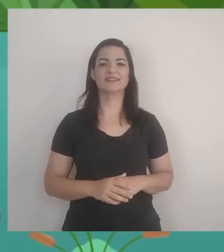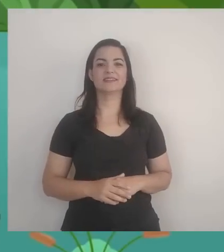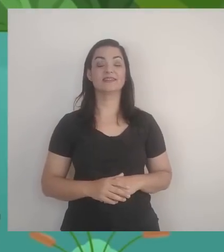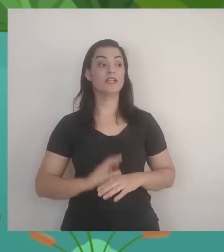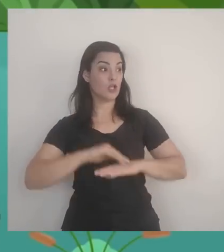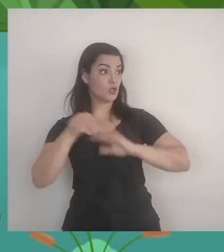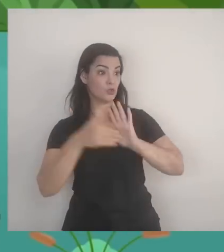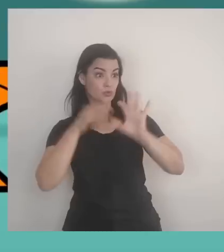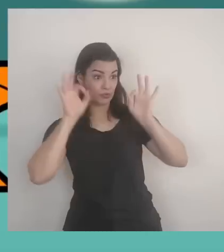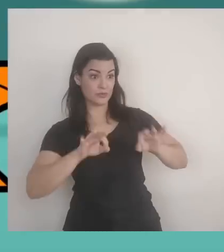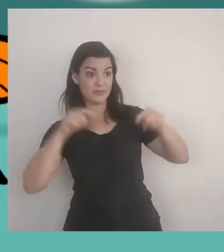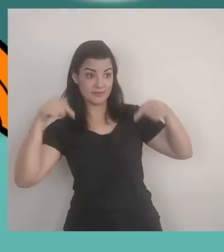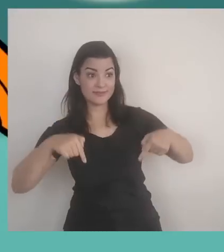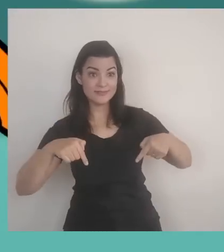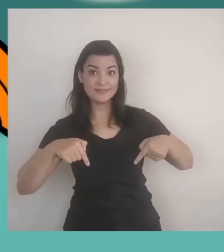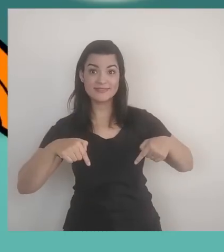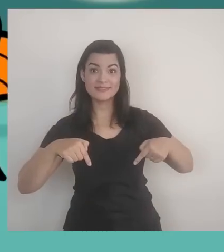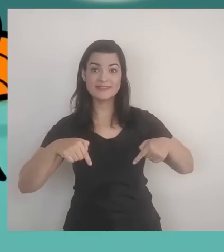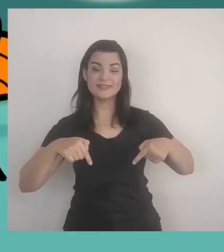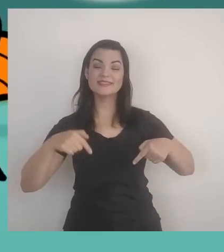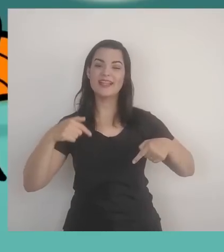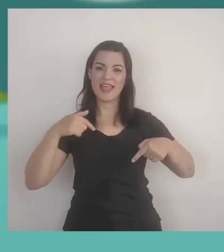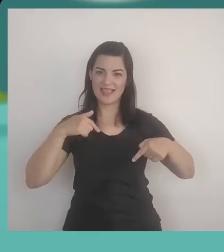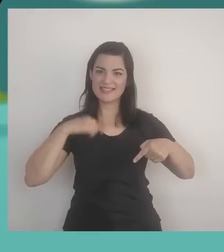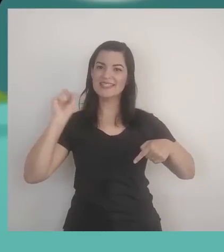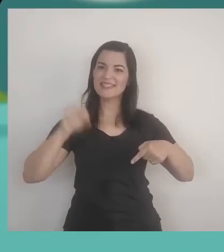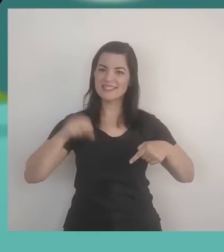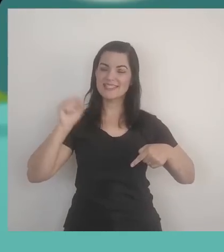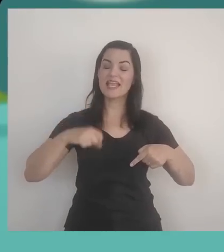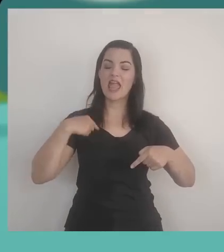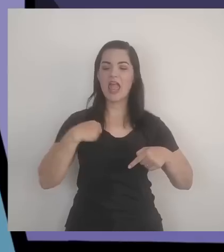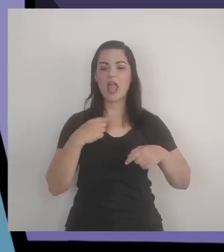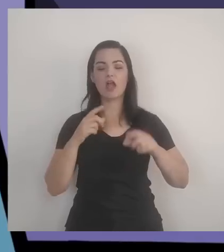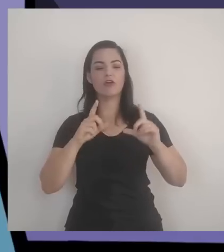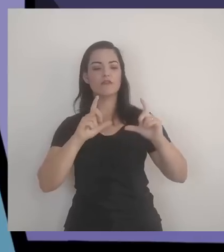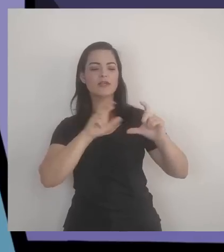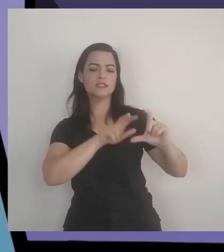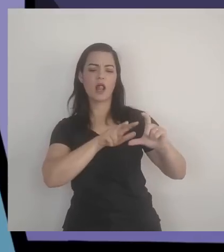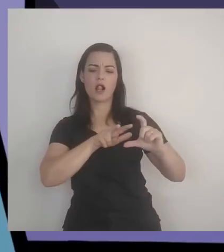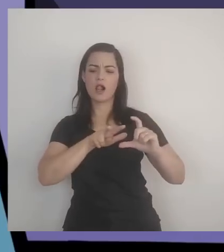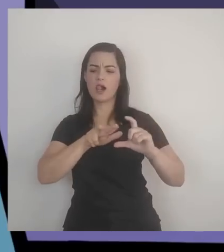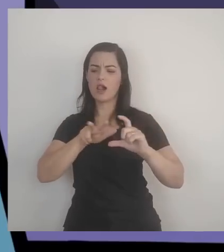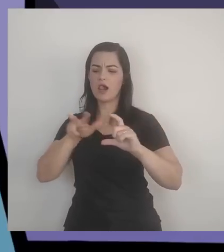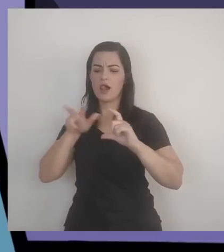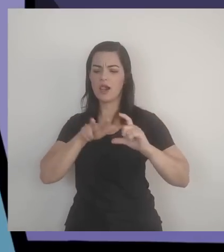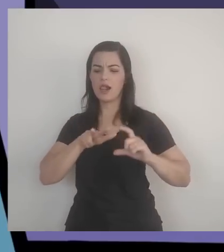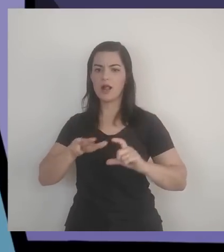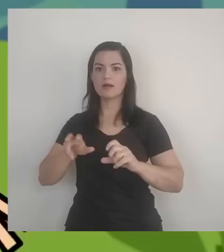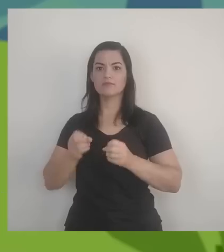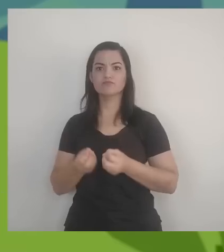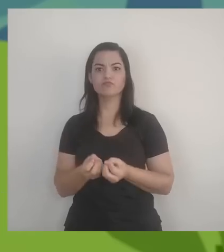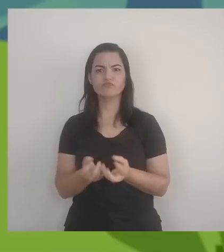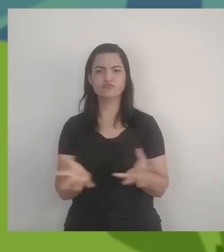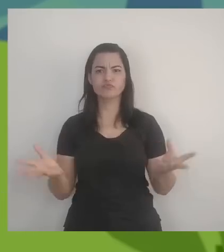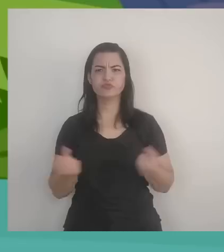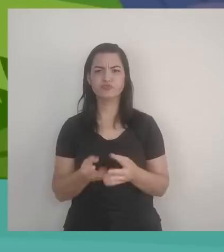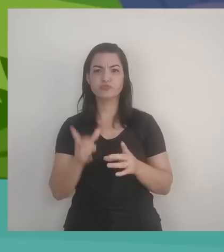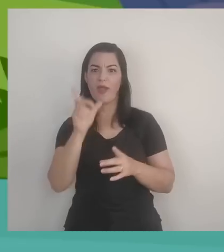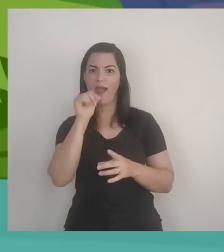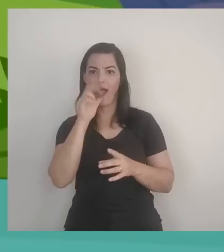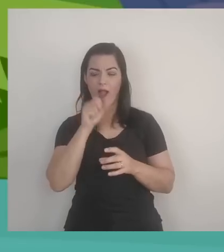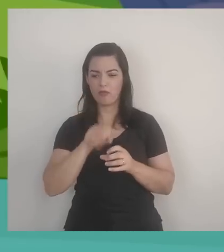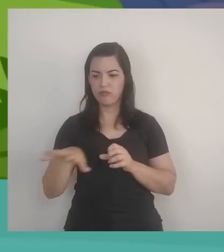Está tudo certo por aqui. Eu fiz uma leitura com Pega Vazamentos no parque e nem sinal de desperdício.